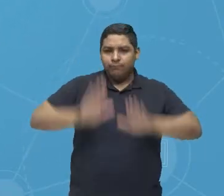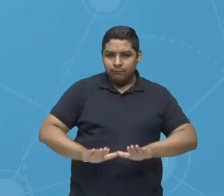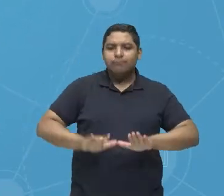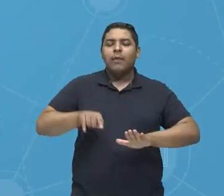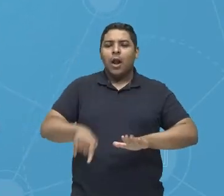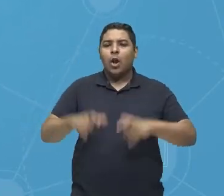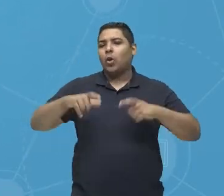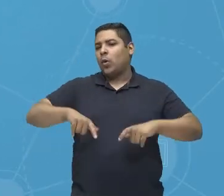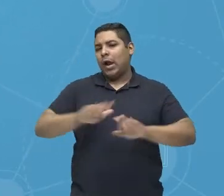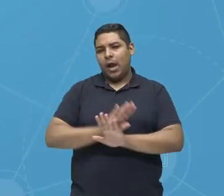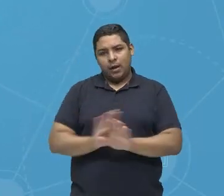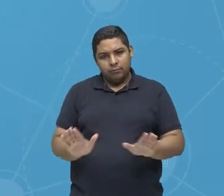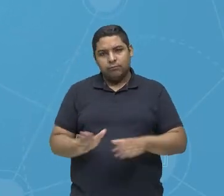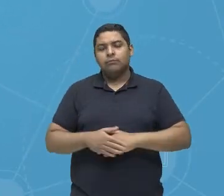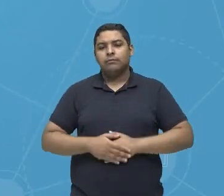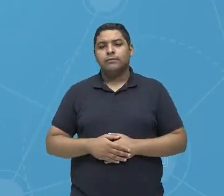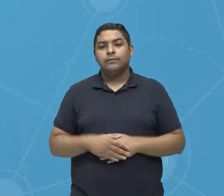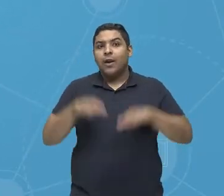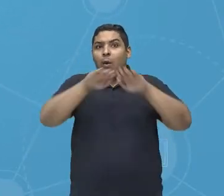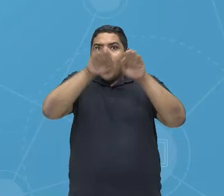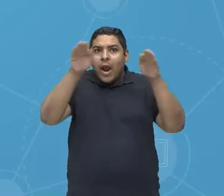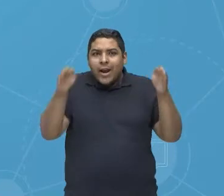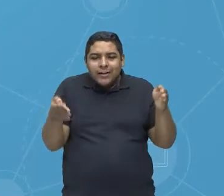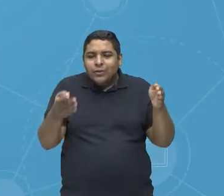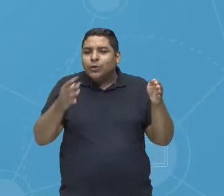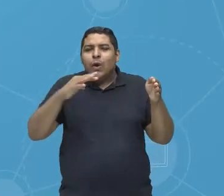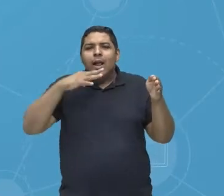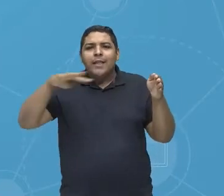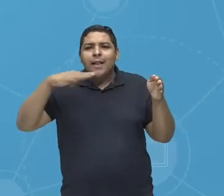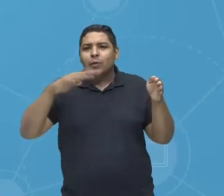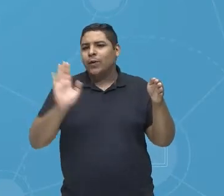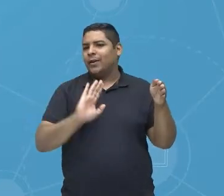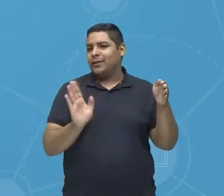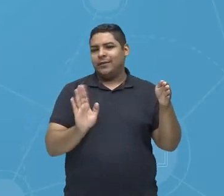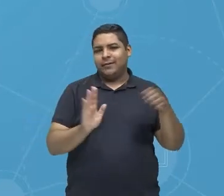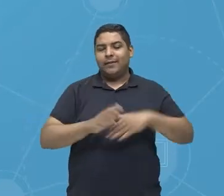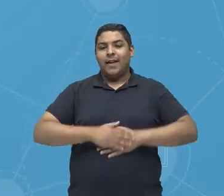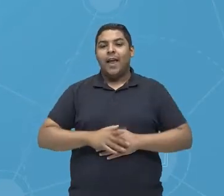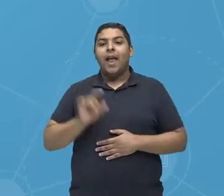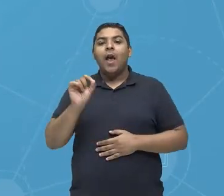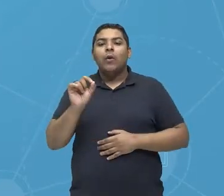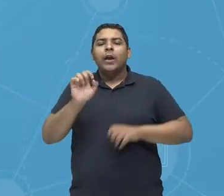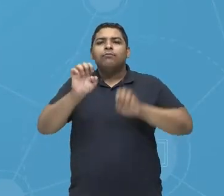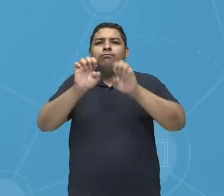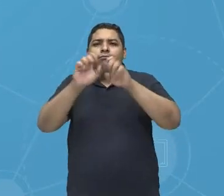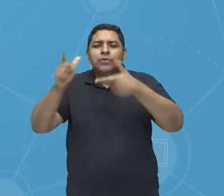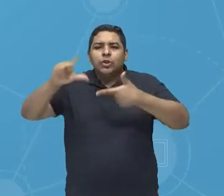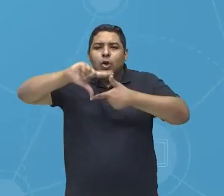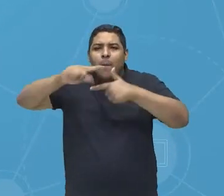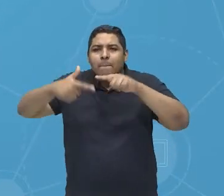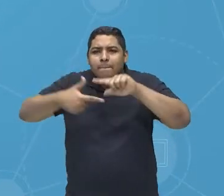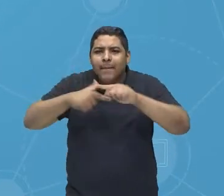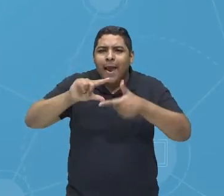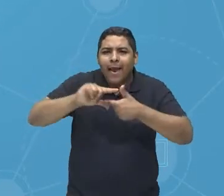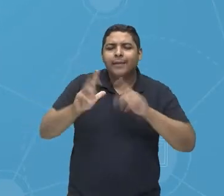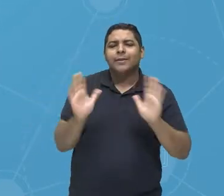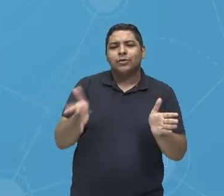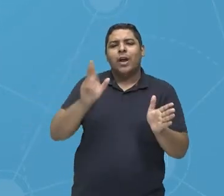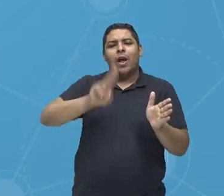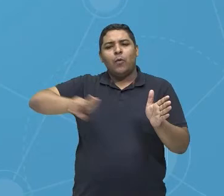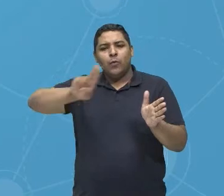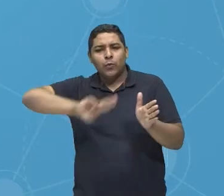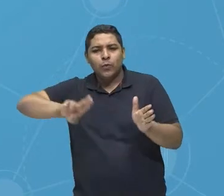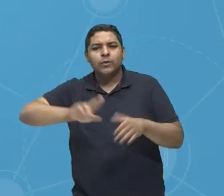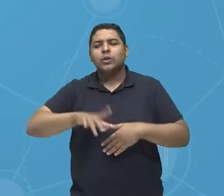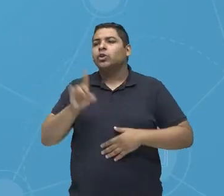das cavernas não é mais uma forma naturalista, e sim o que? Esquemática, geometrizante, ele apenas vai registrar